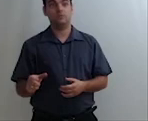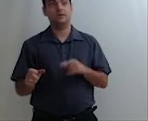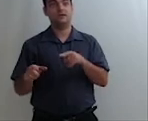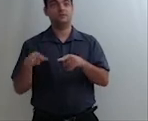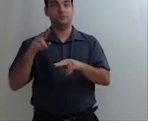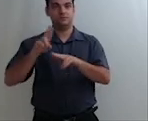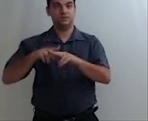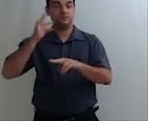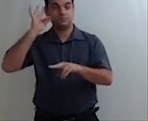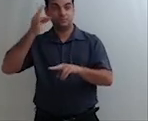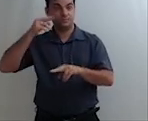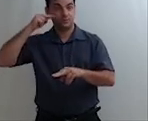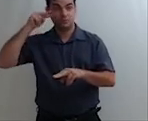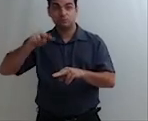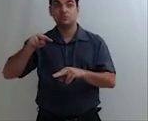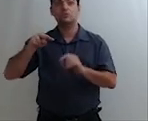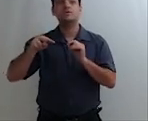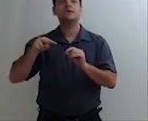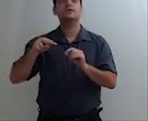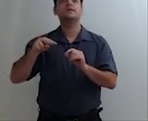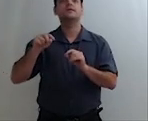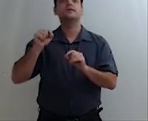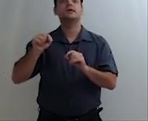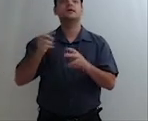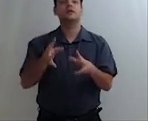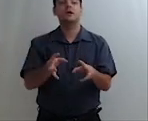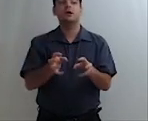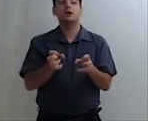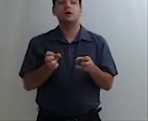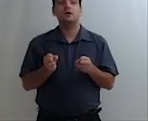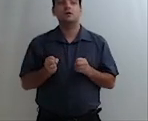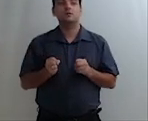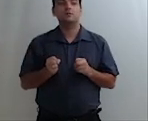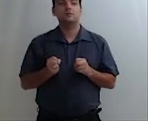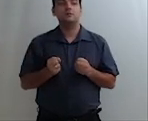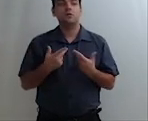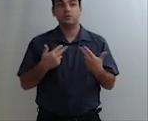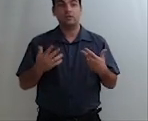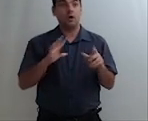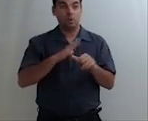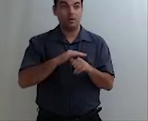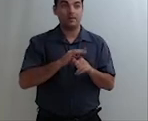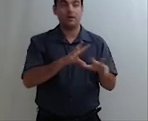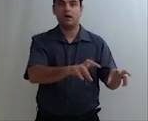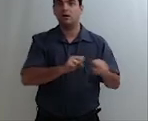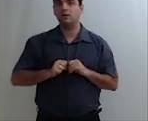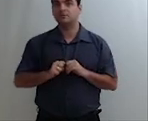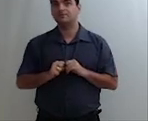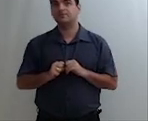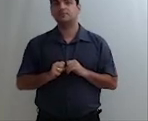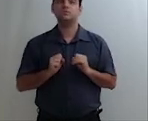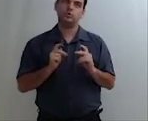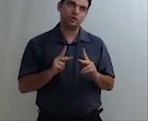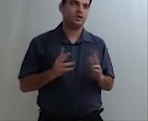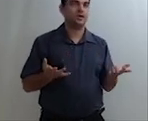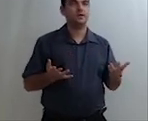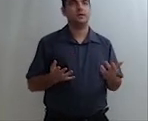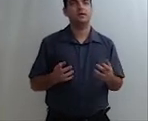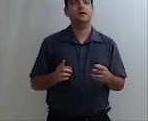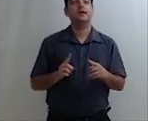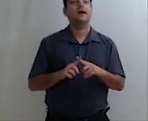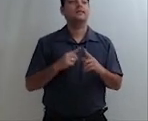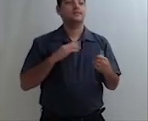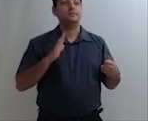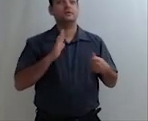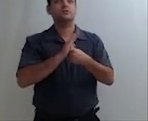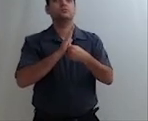flagrante pela prática do crime de reação qualificada no entanto ele acabou sendo denunciado